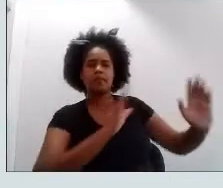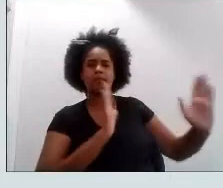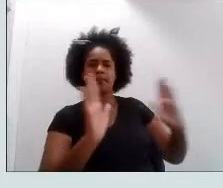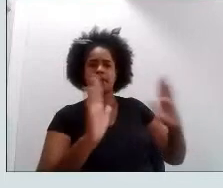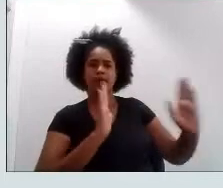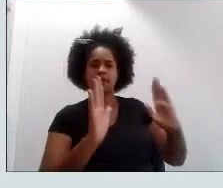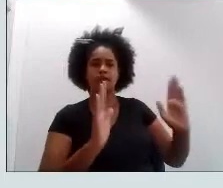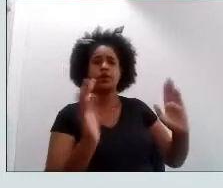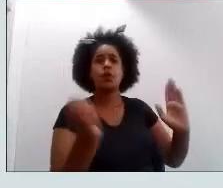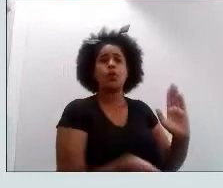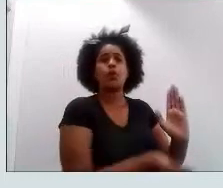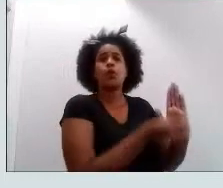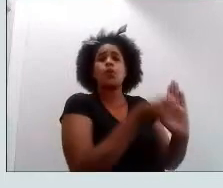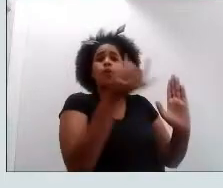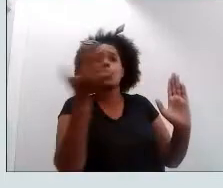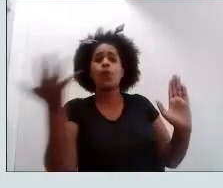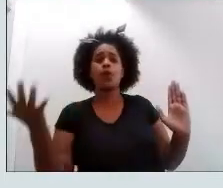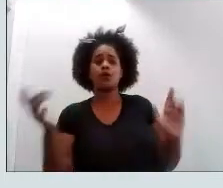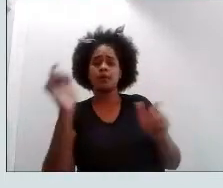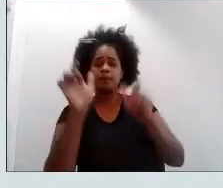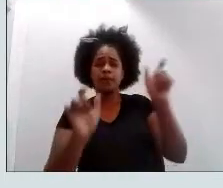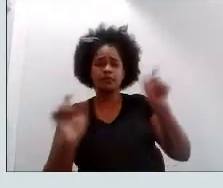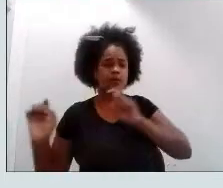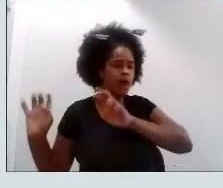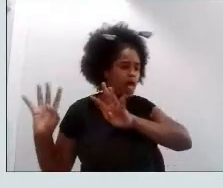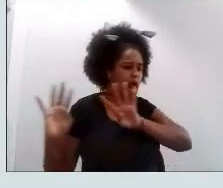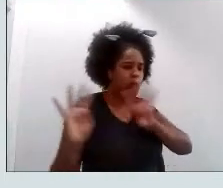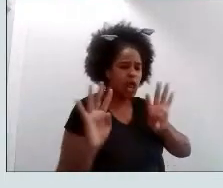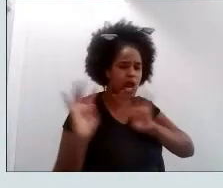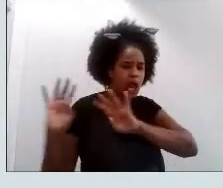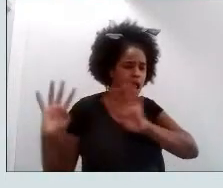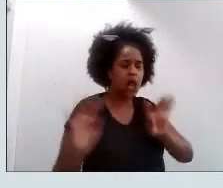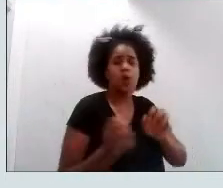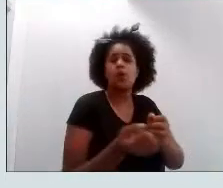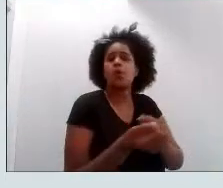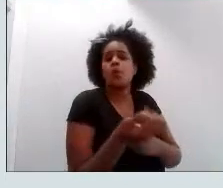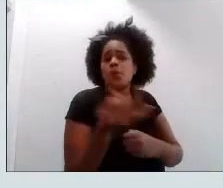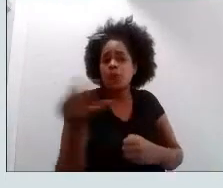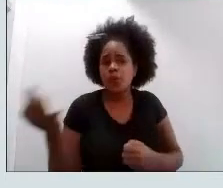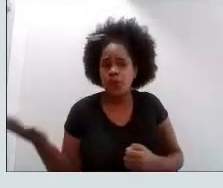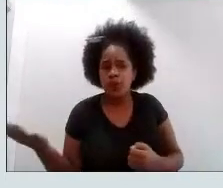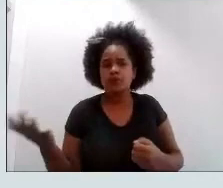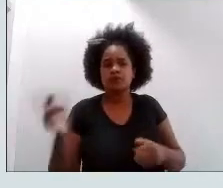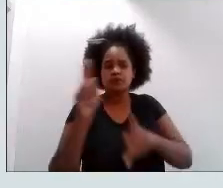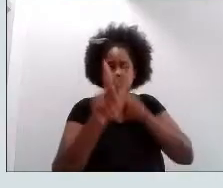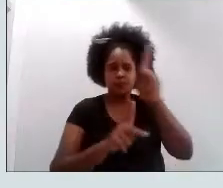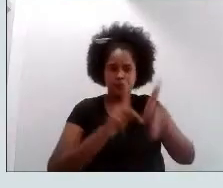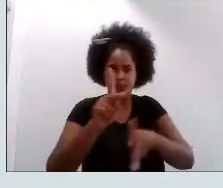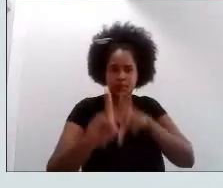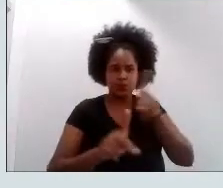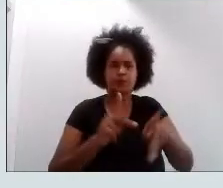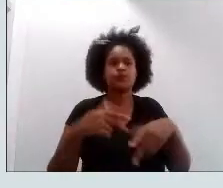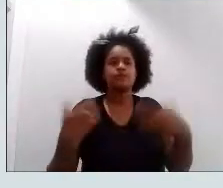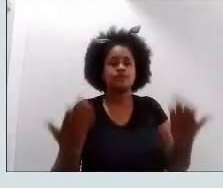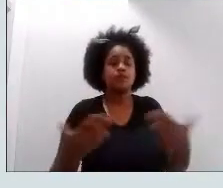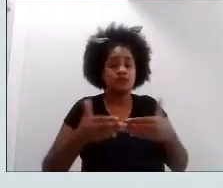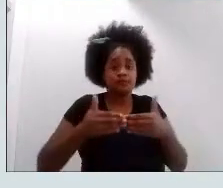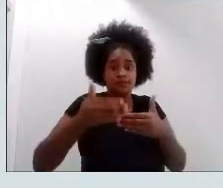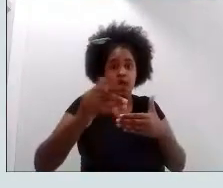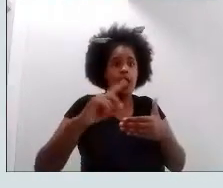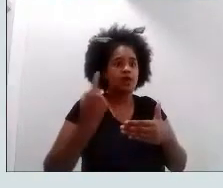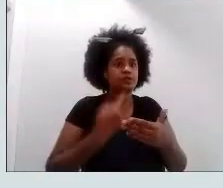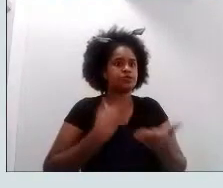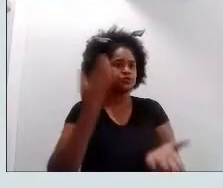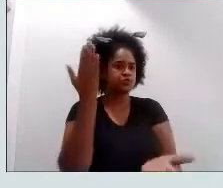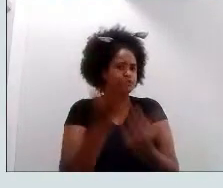povos diferentes estiveram, mas na frente, quando a gente for ver rapidamente sobre os sítios arqueológicos no Brasil, a gente